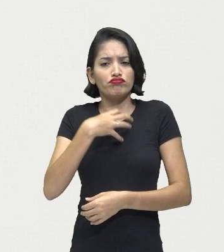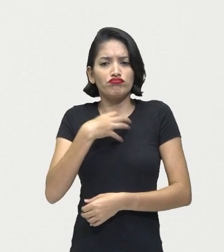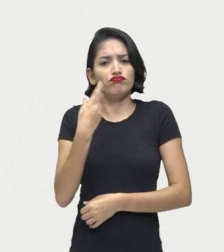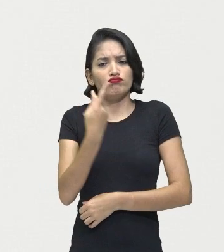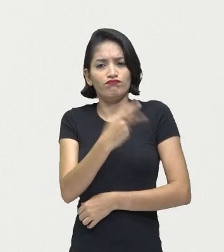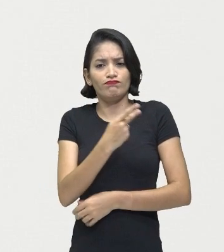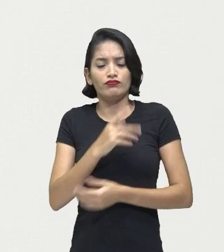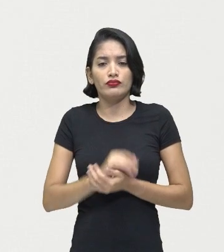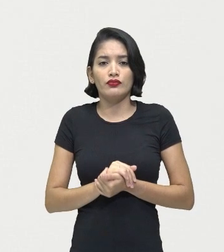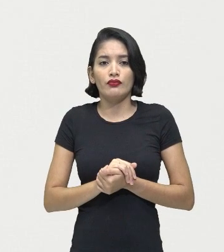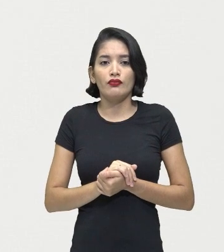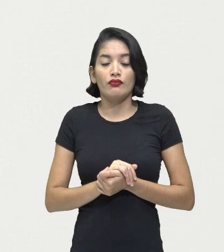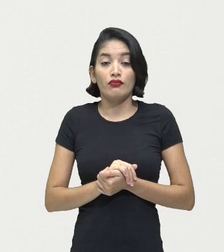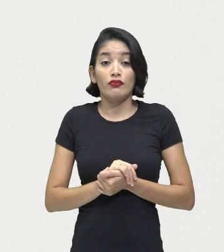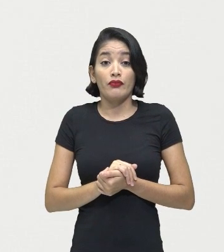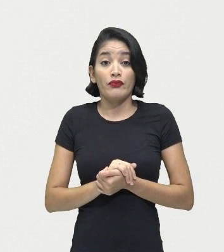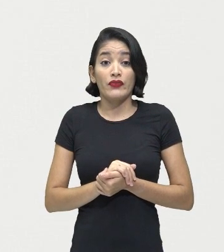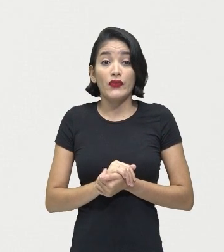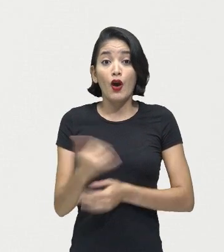Falaram de política na